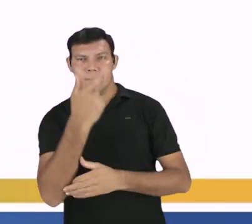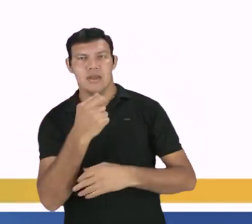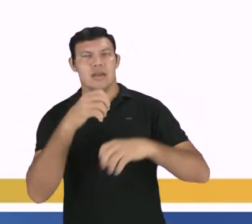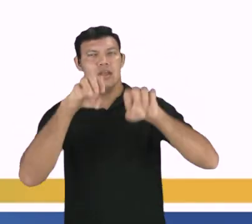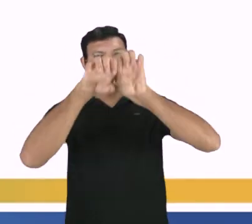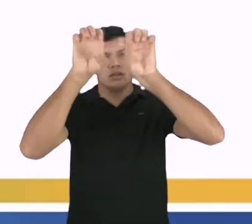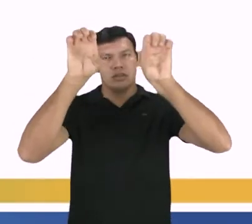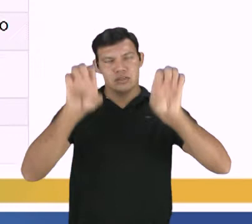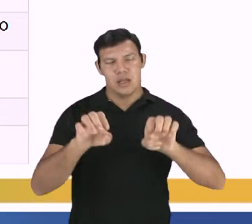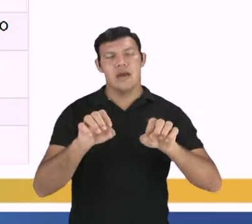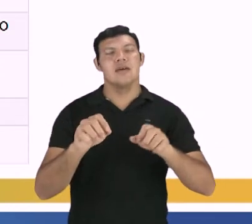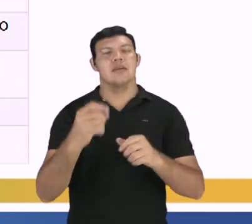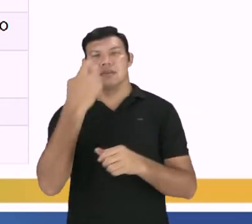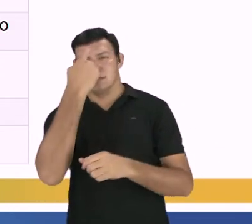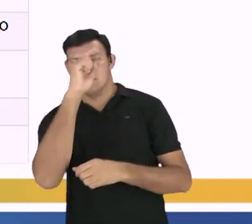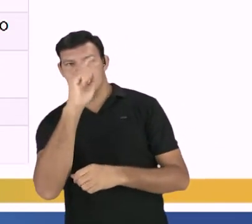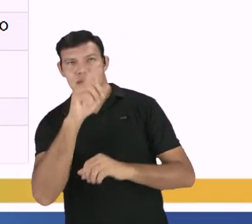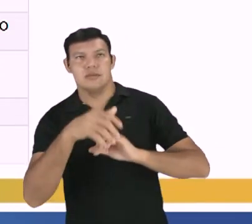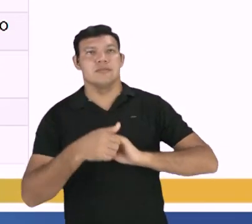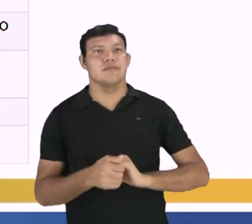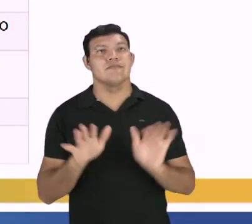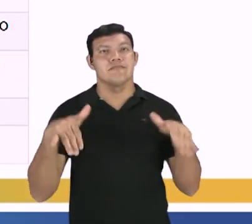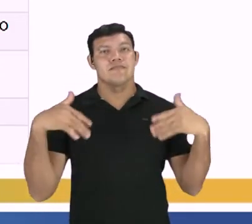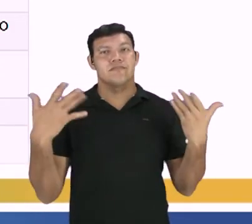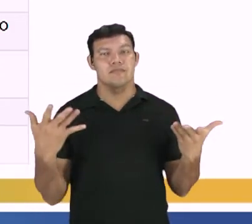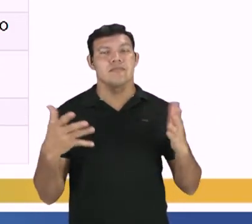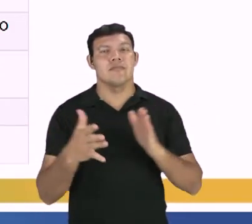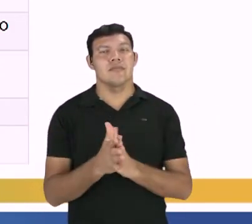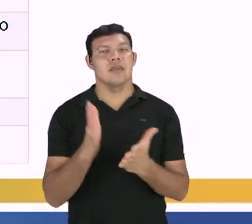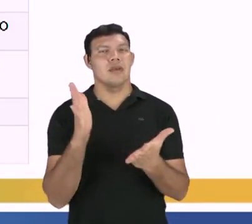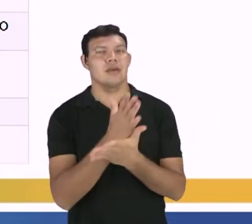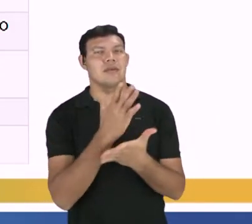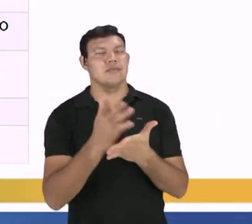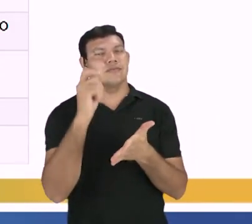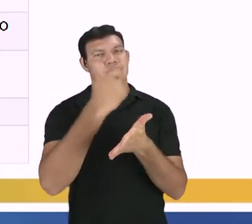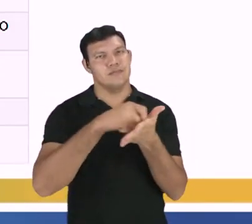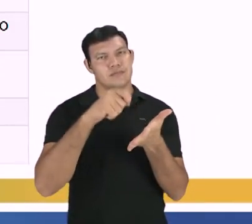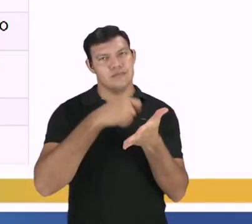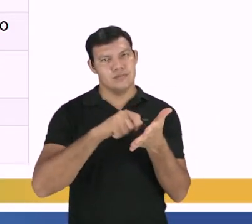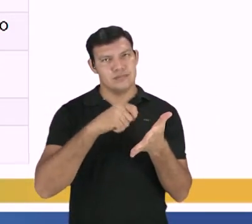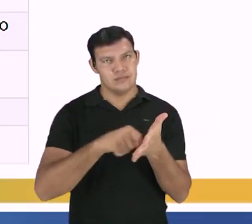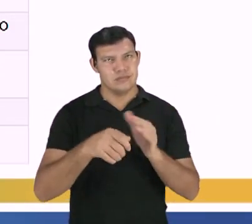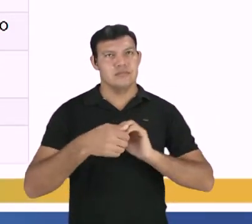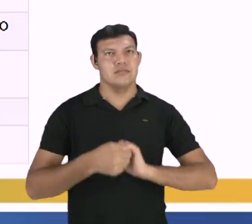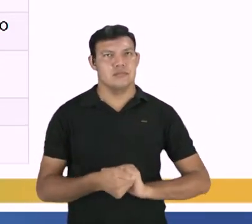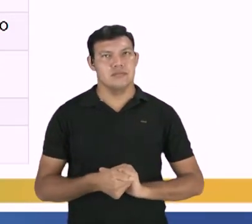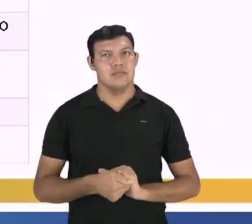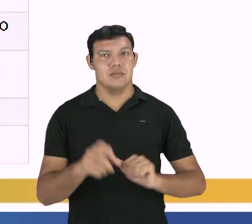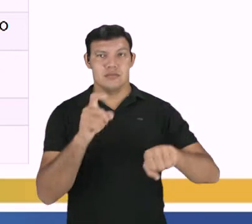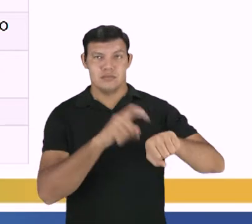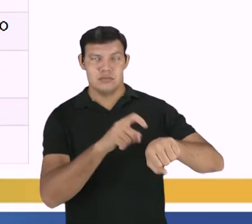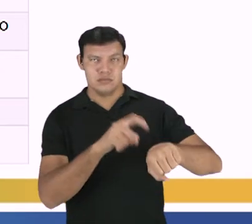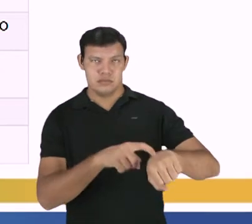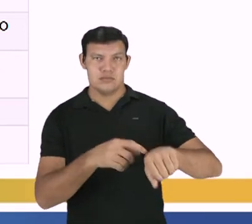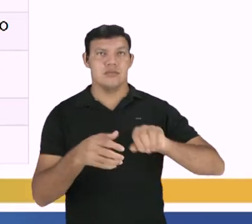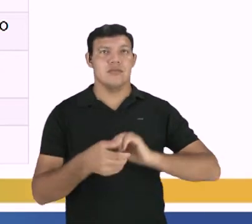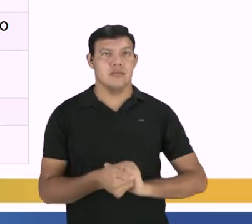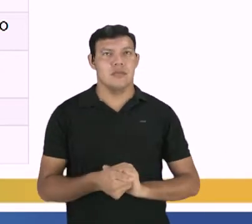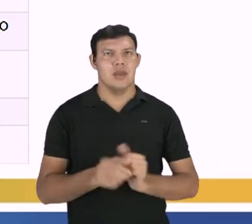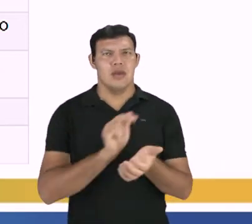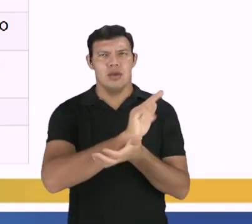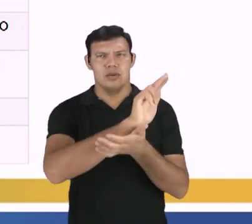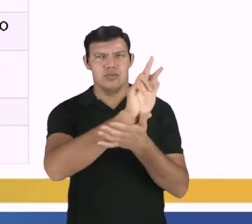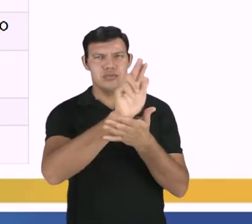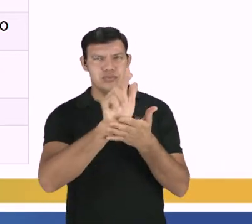construções deles é a que vai predominar, tá? Então nós temos aqui alguns autores desse período, vários